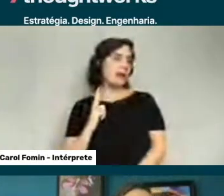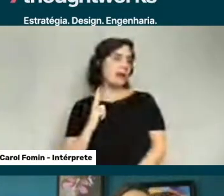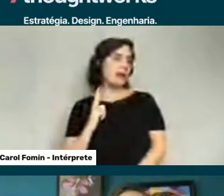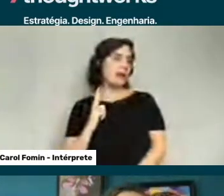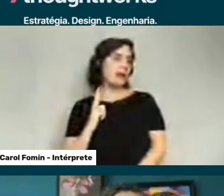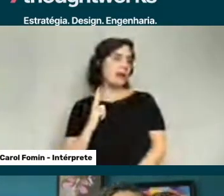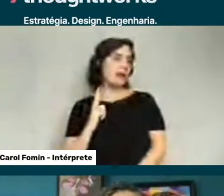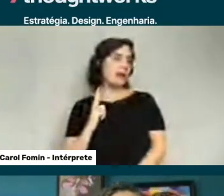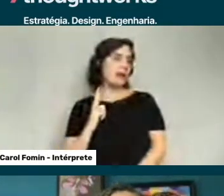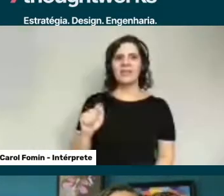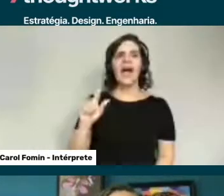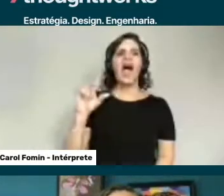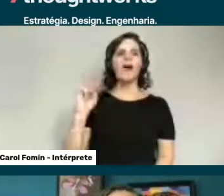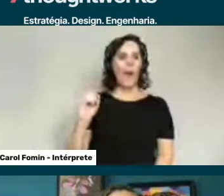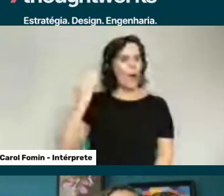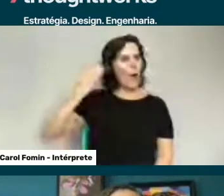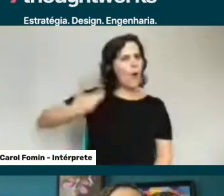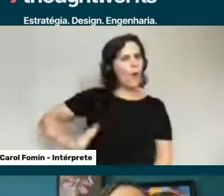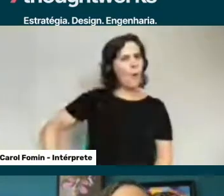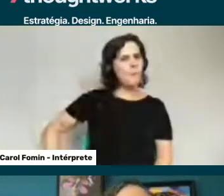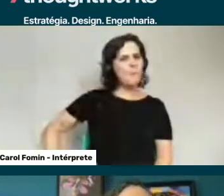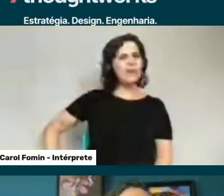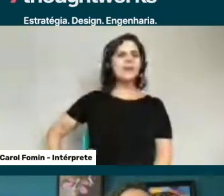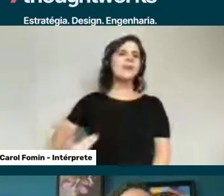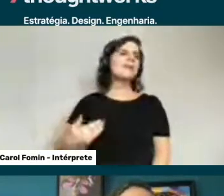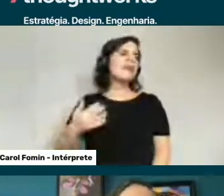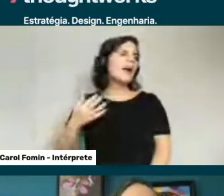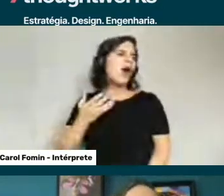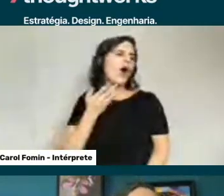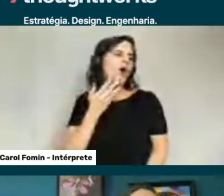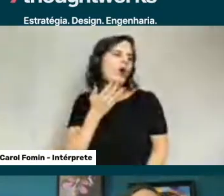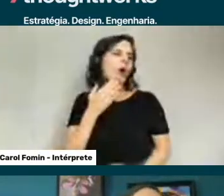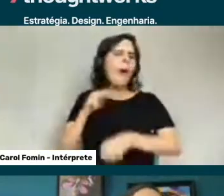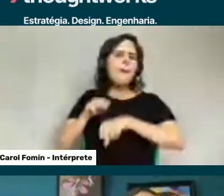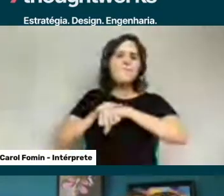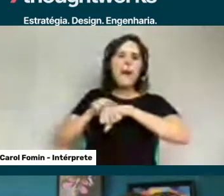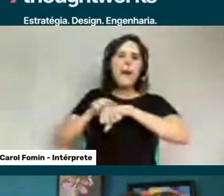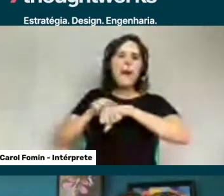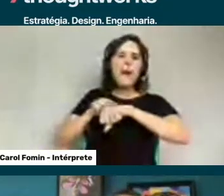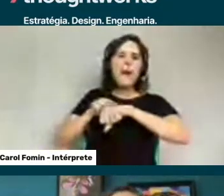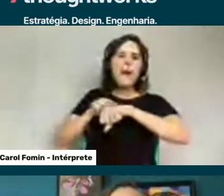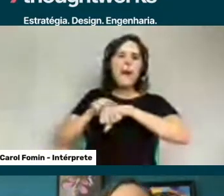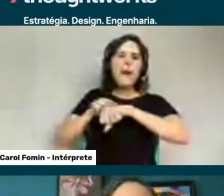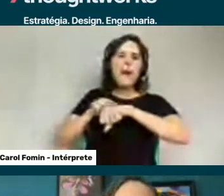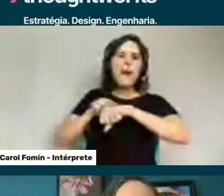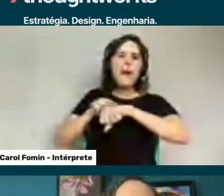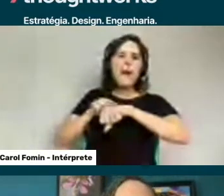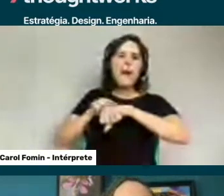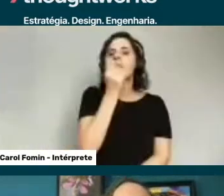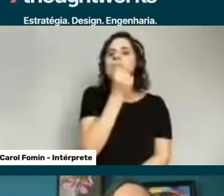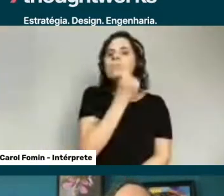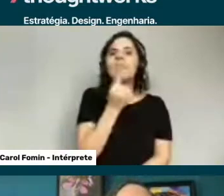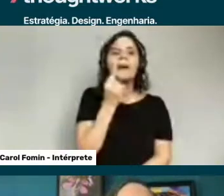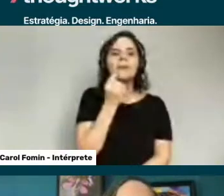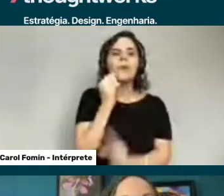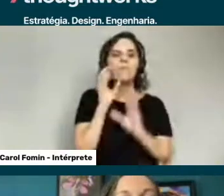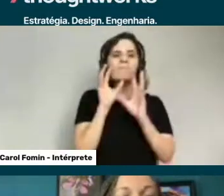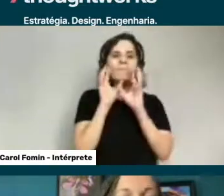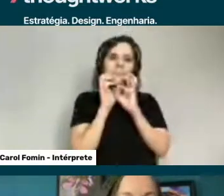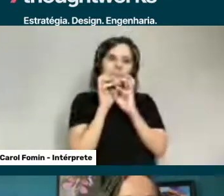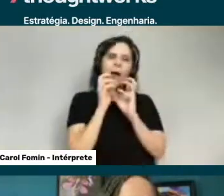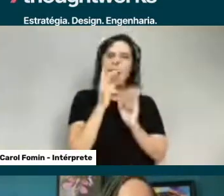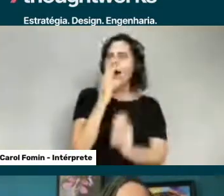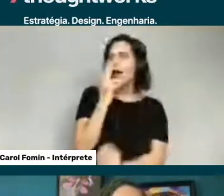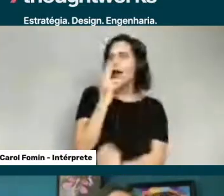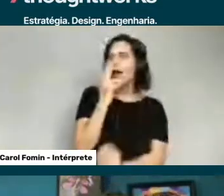meio castanho claro. Também estou usando um batom um pouco mais escuro, acho que um tom meio laranja. Aqui hoje